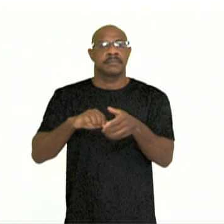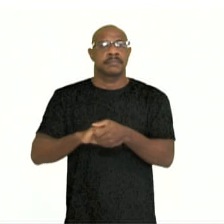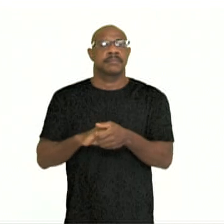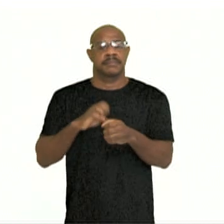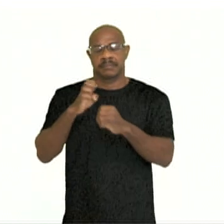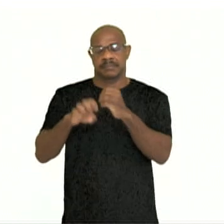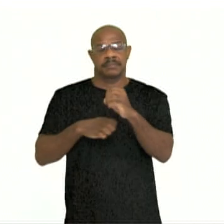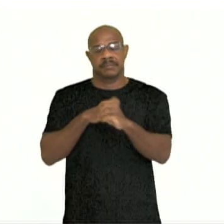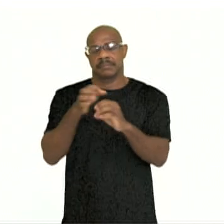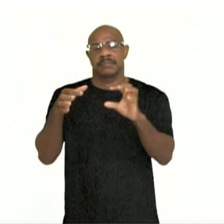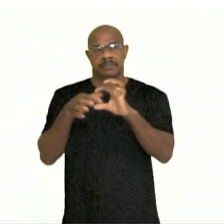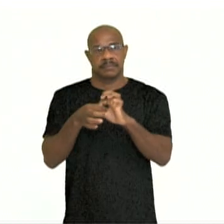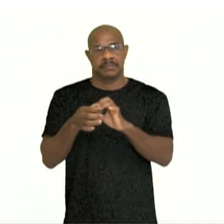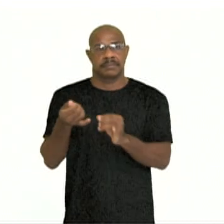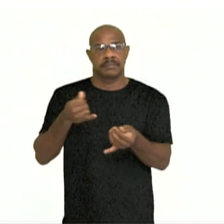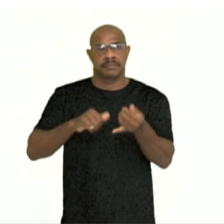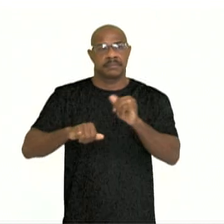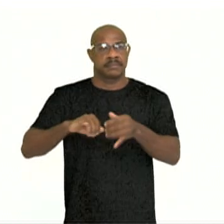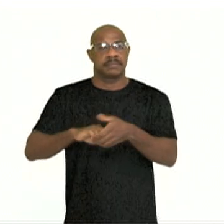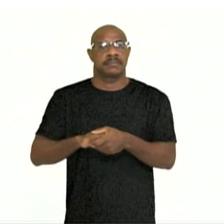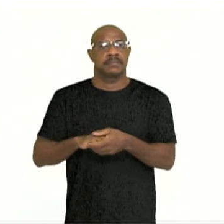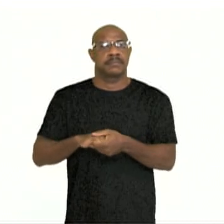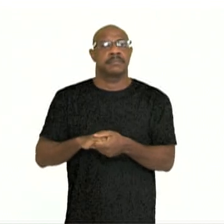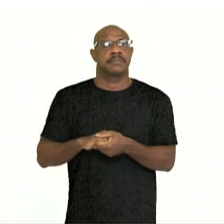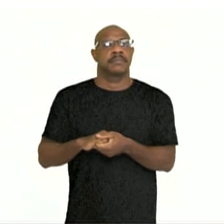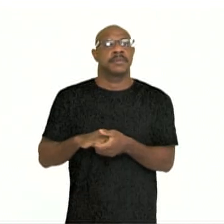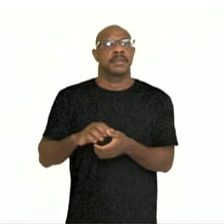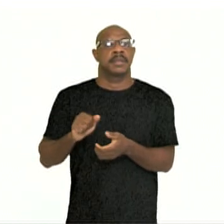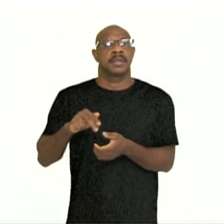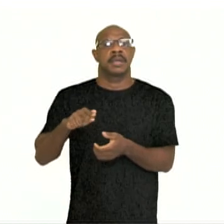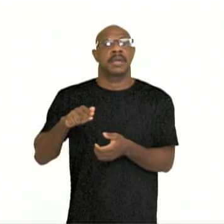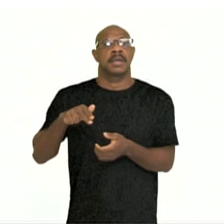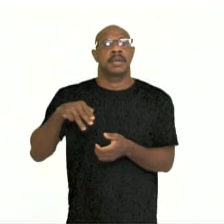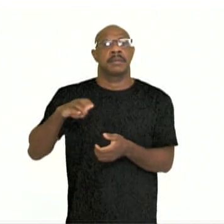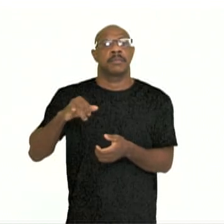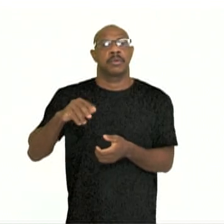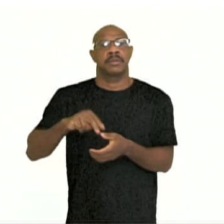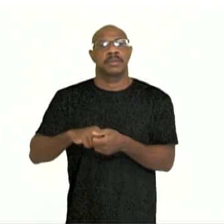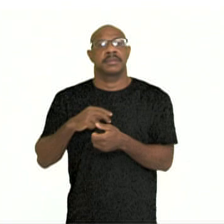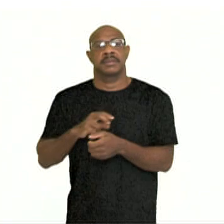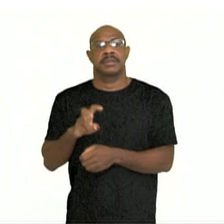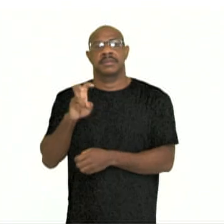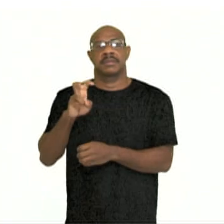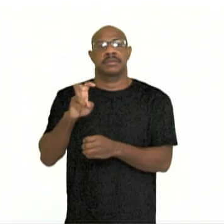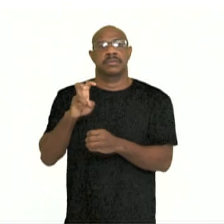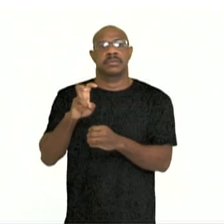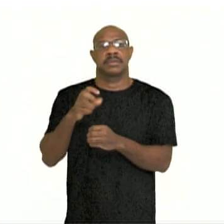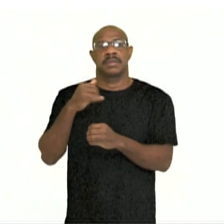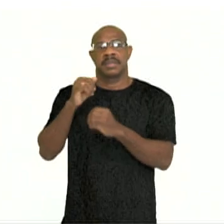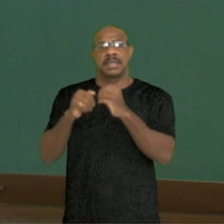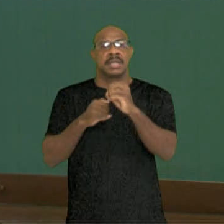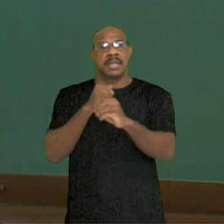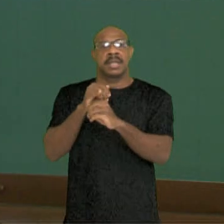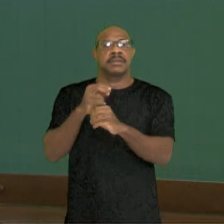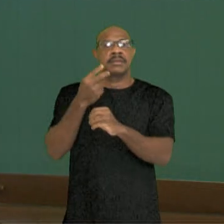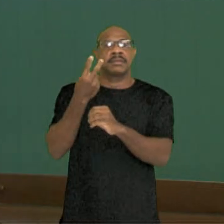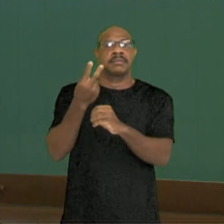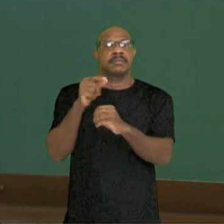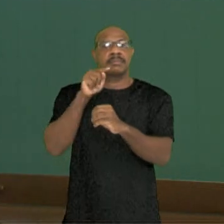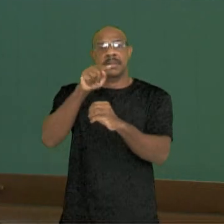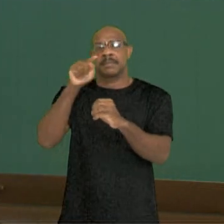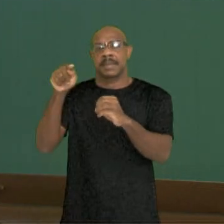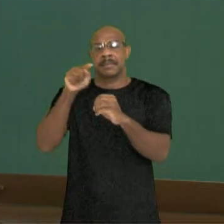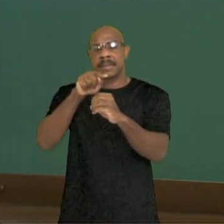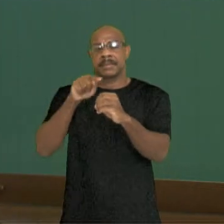as ligações químicas. Nós temos na amônia o nitrogênio com 5 elétrons, estão aqui os 5 pontinhos, 5 elétrons